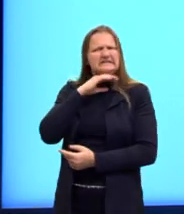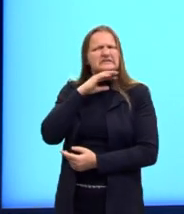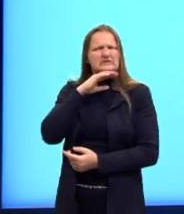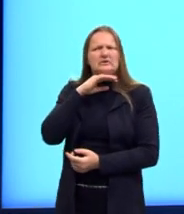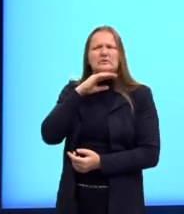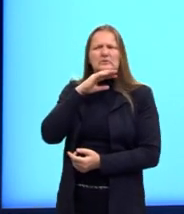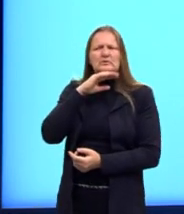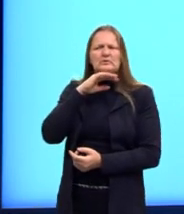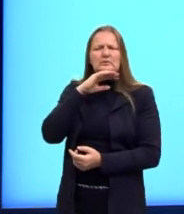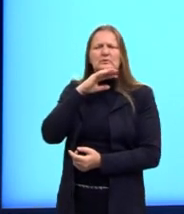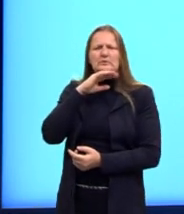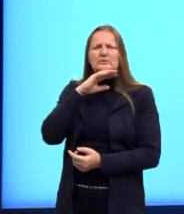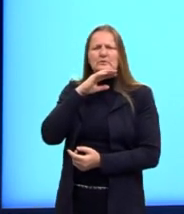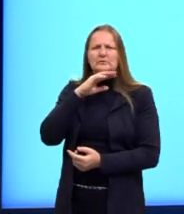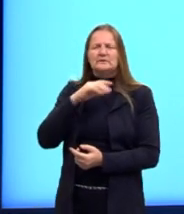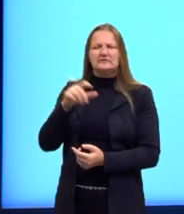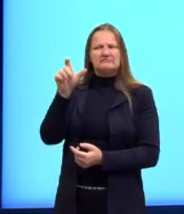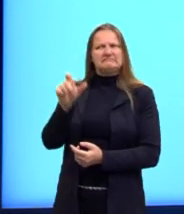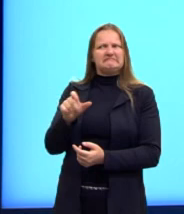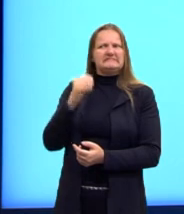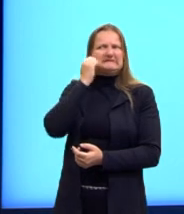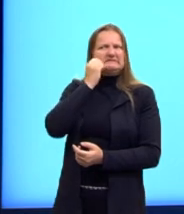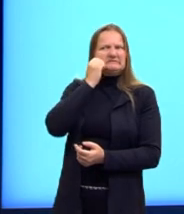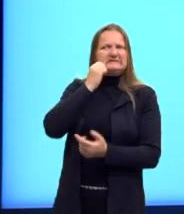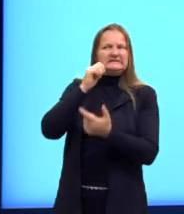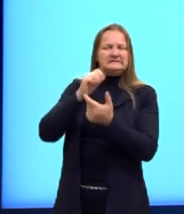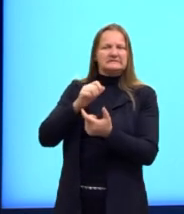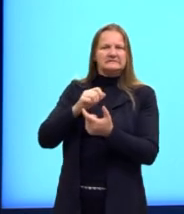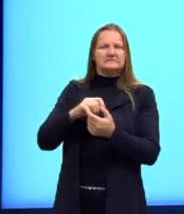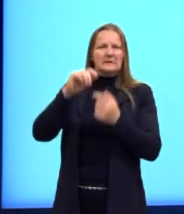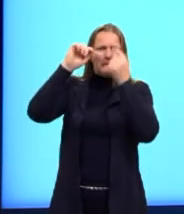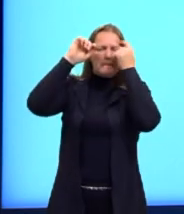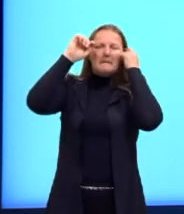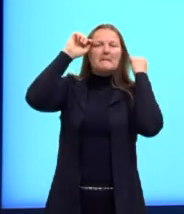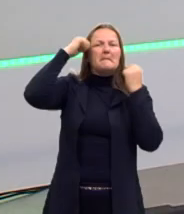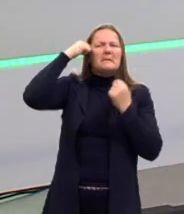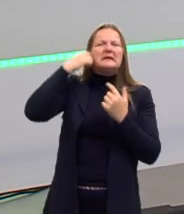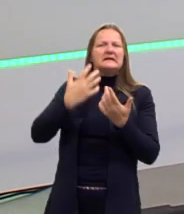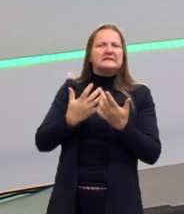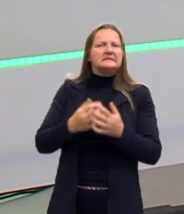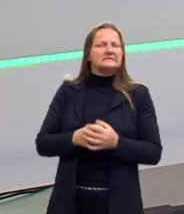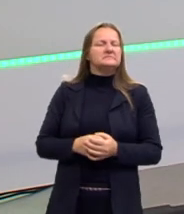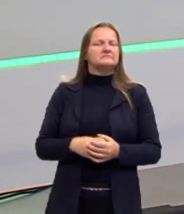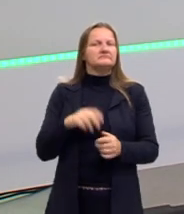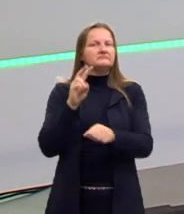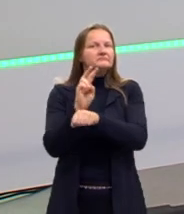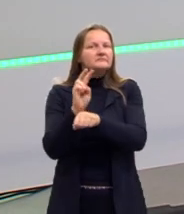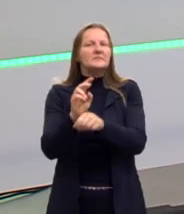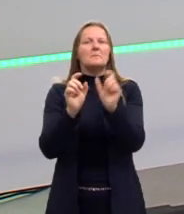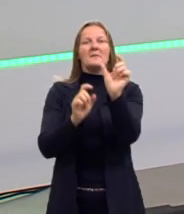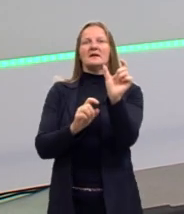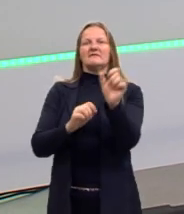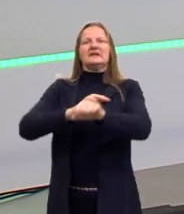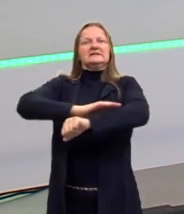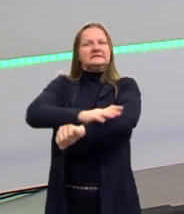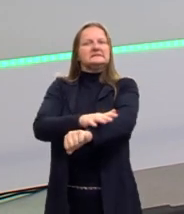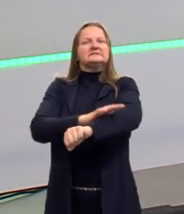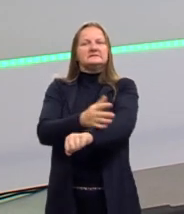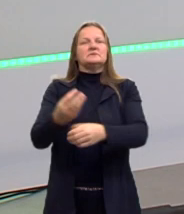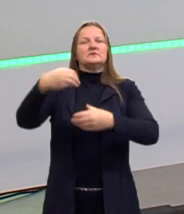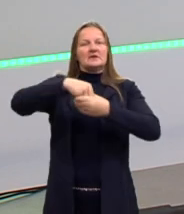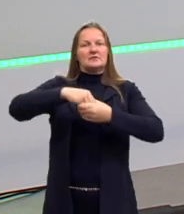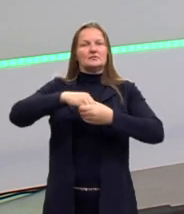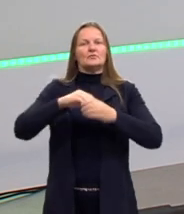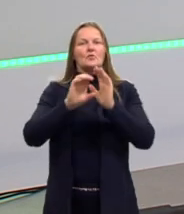algumas situação está ruim tá então aqui eu quero falar com vocês que a gente eu dei três exemplos né